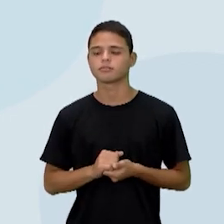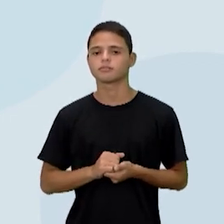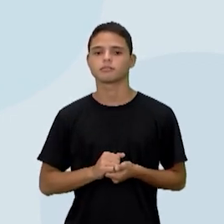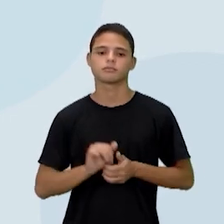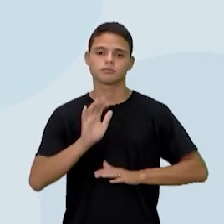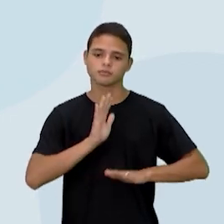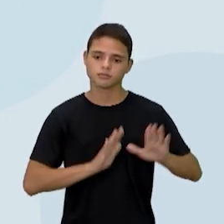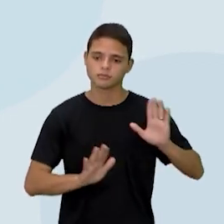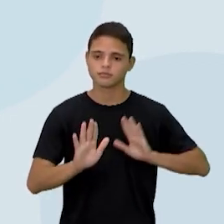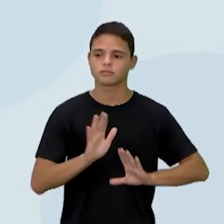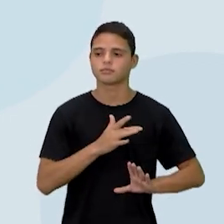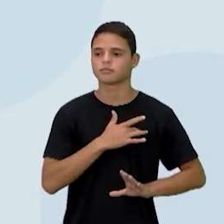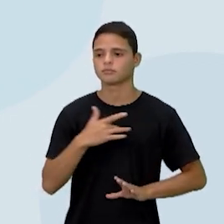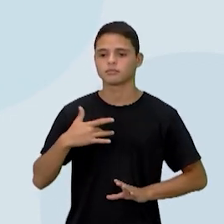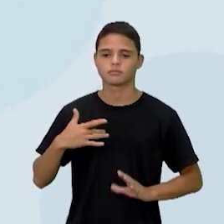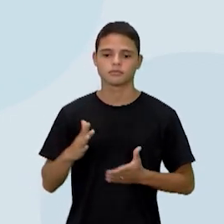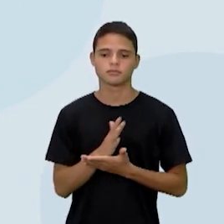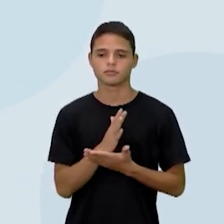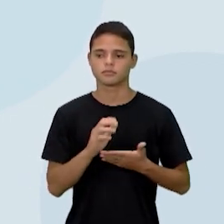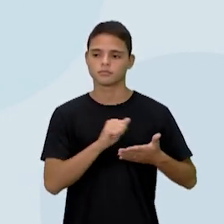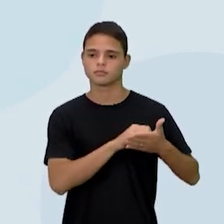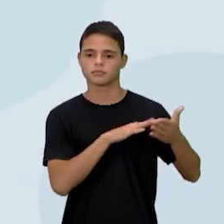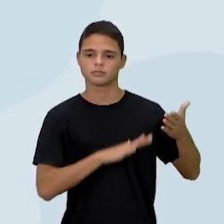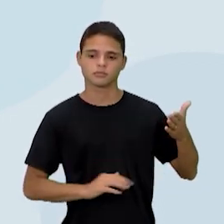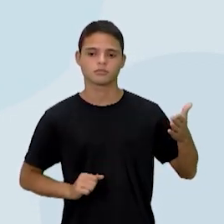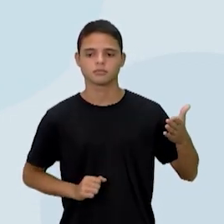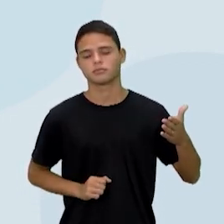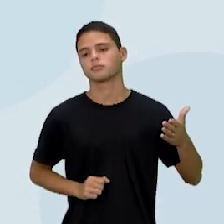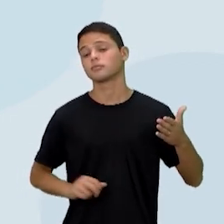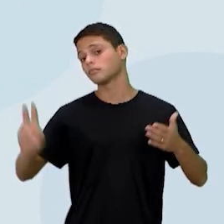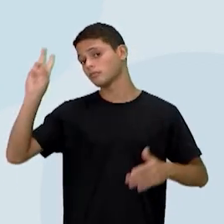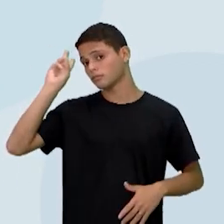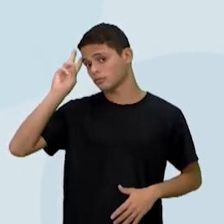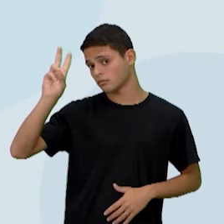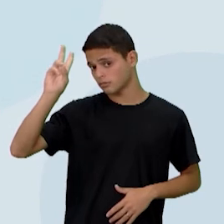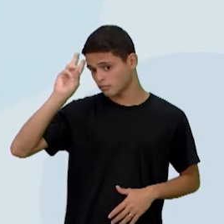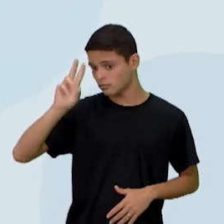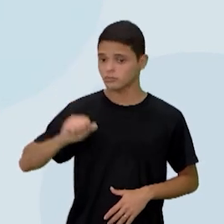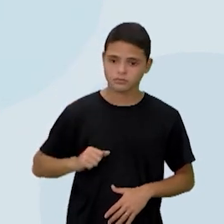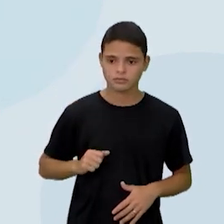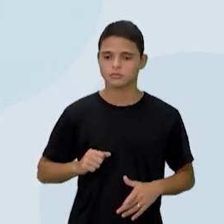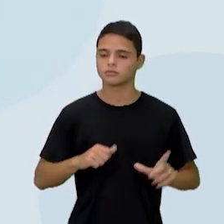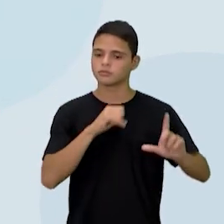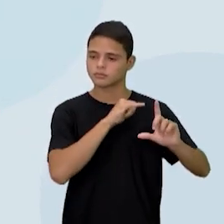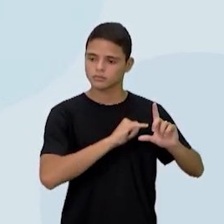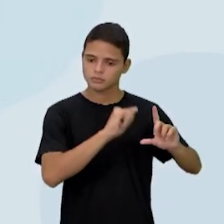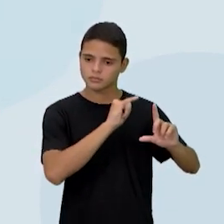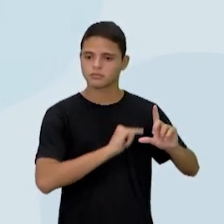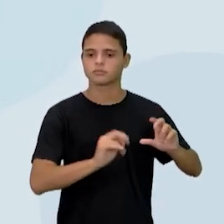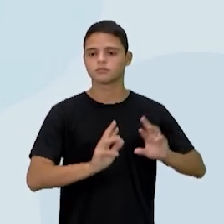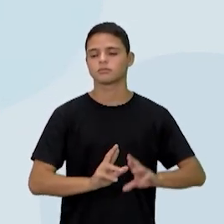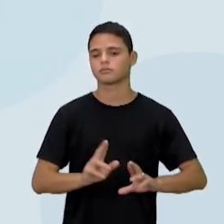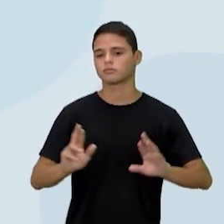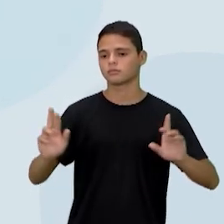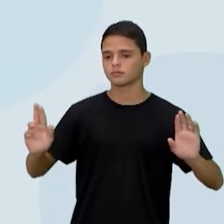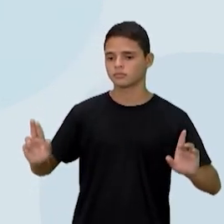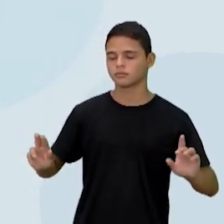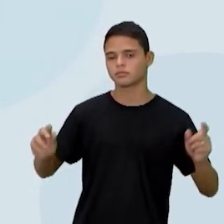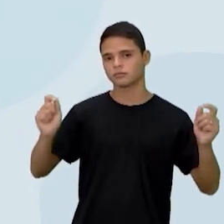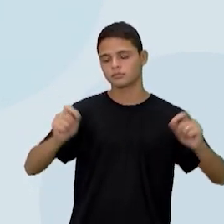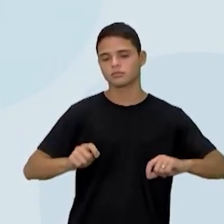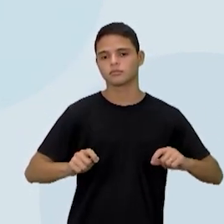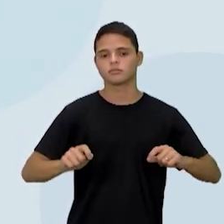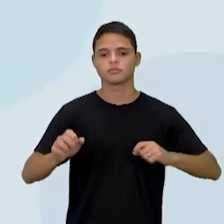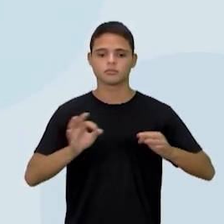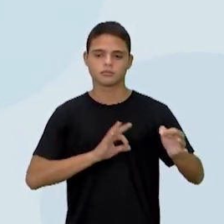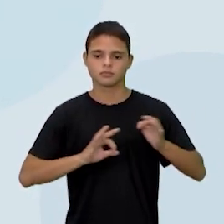cuidados com a saúde, atividades físicas, etc. Lembre-se de que numa campanha as formas de propaganda são diversas, podendo ser feitas por